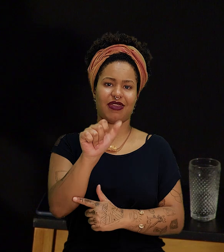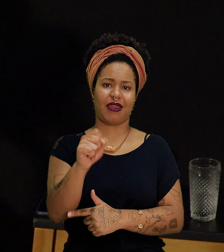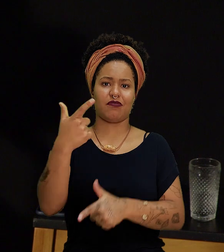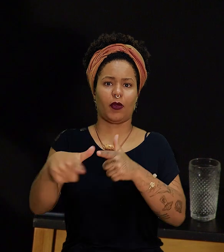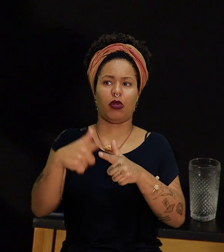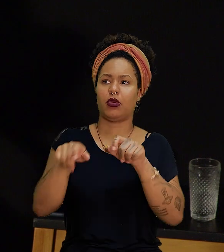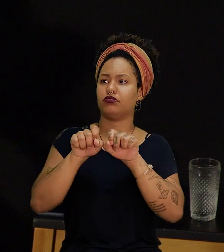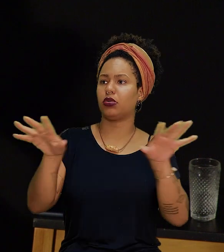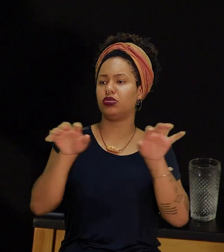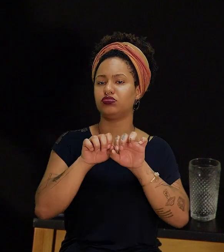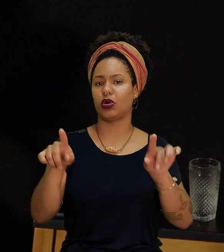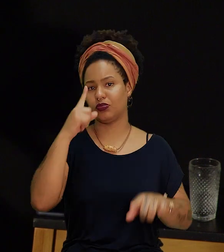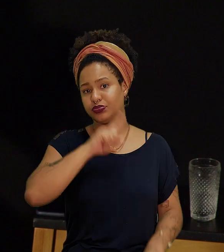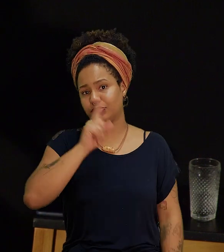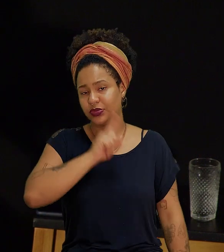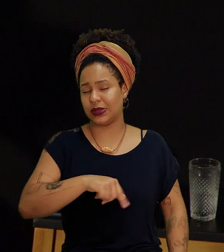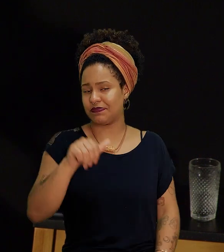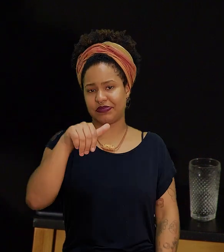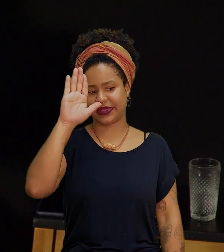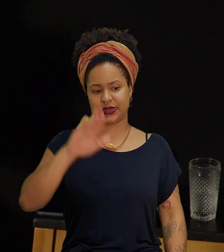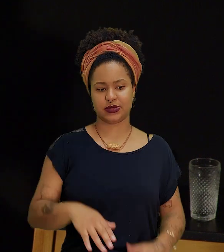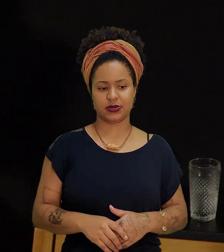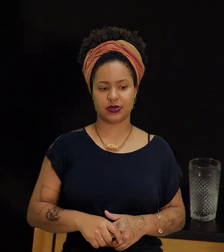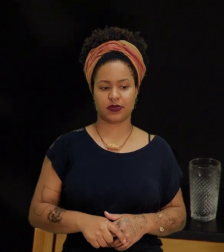mais. Tá?